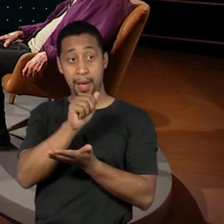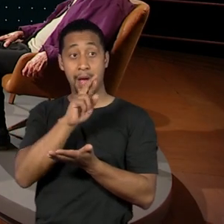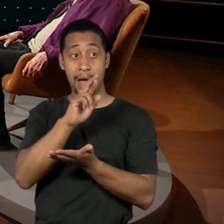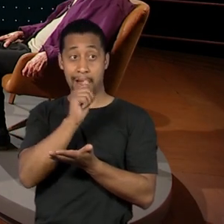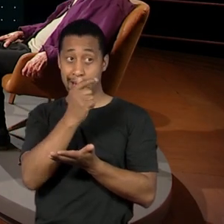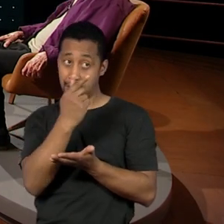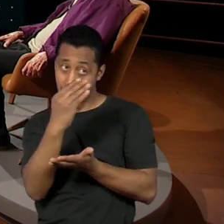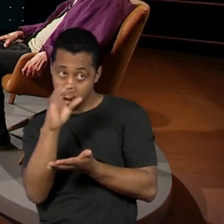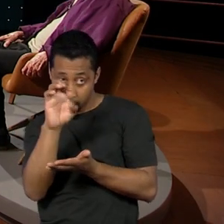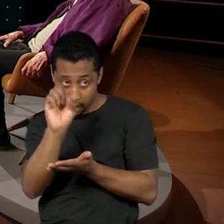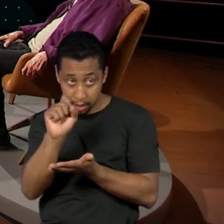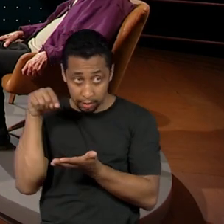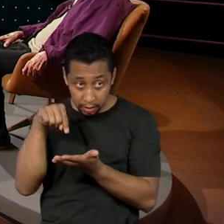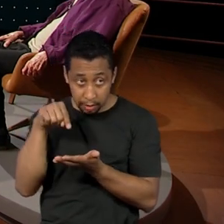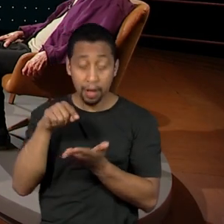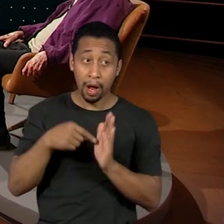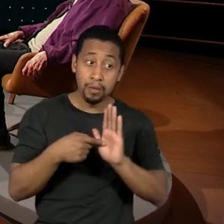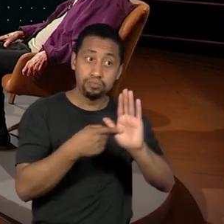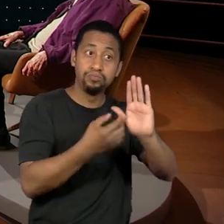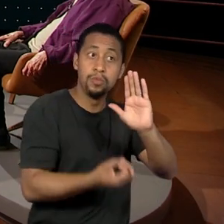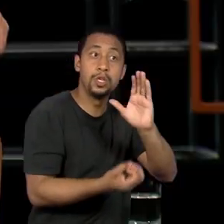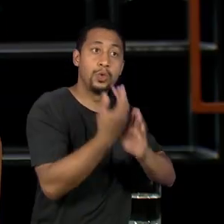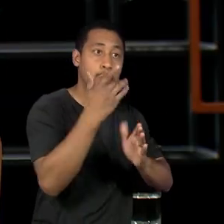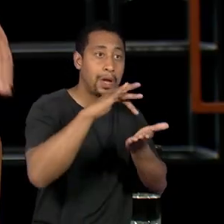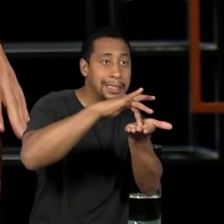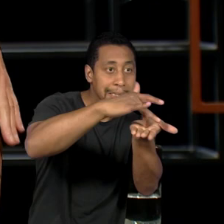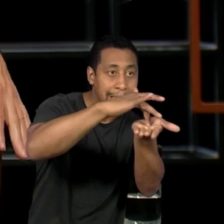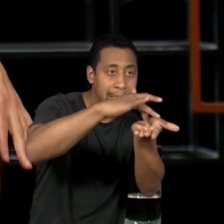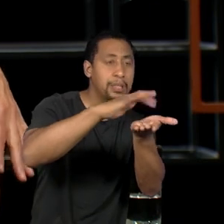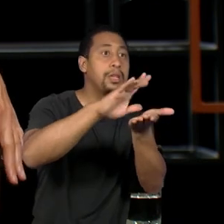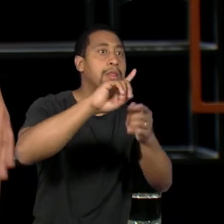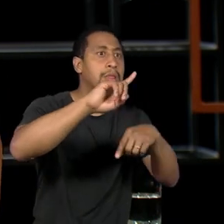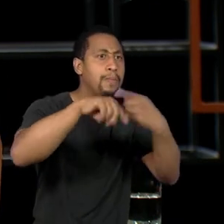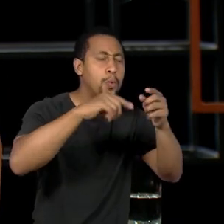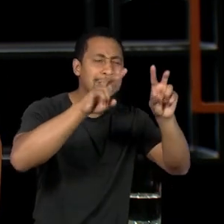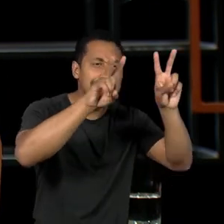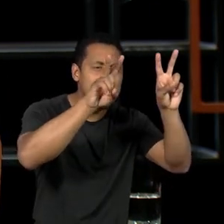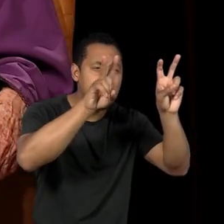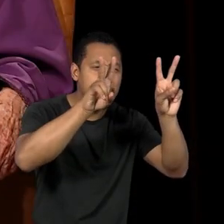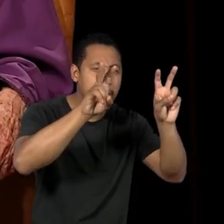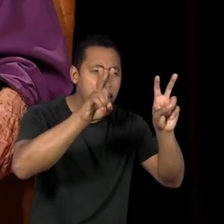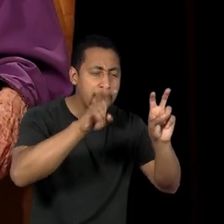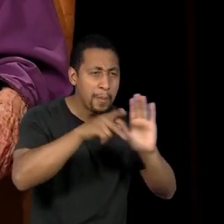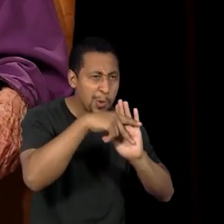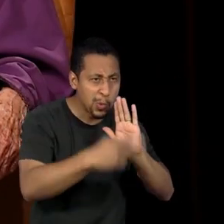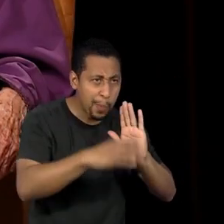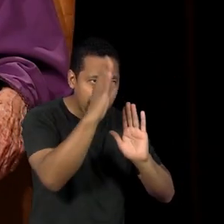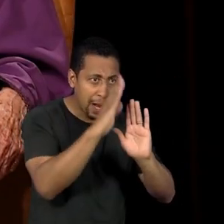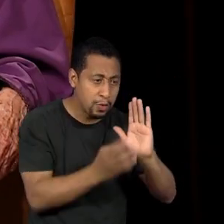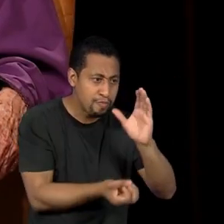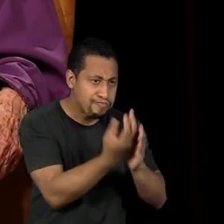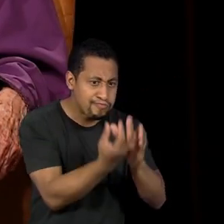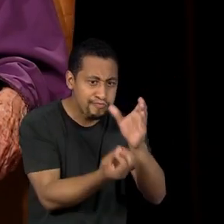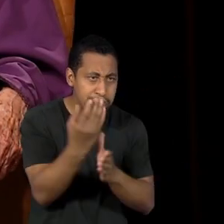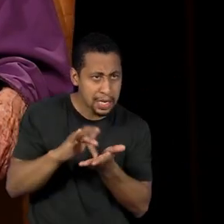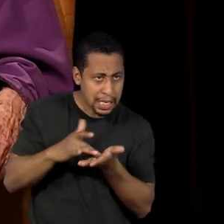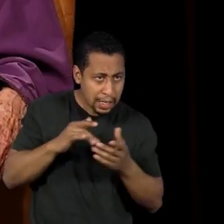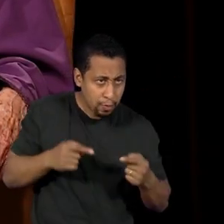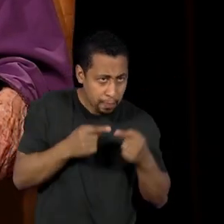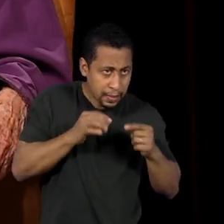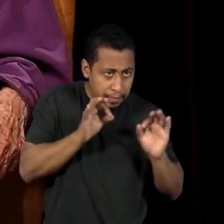começa verdadeiramente o seu mergulho nas temáticas brasileiras? Começa, começa.